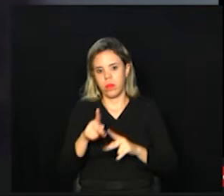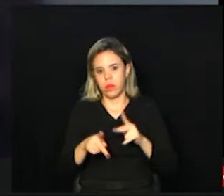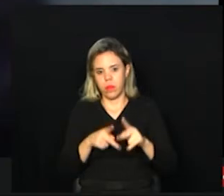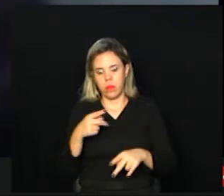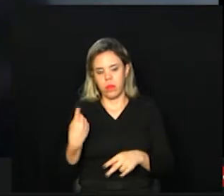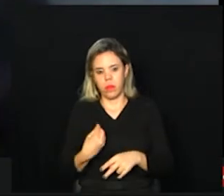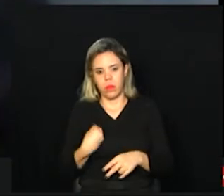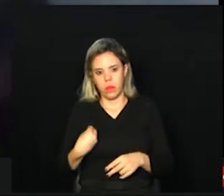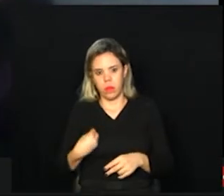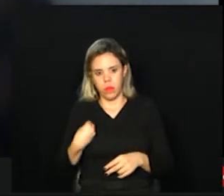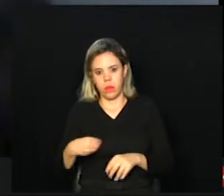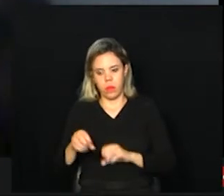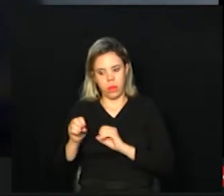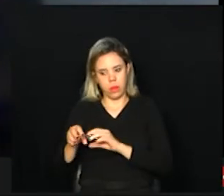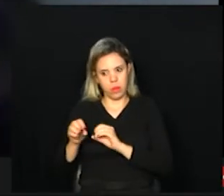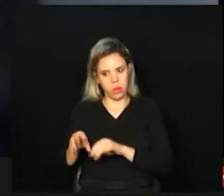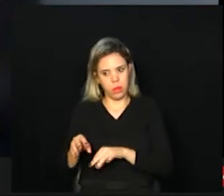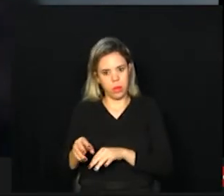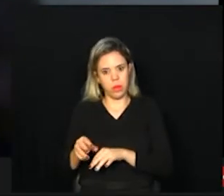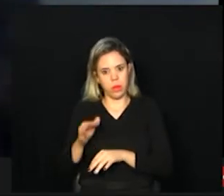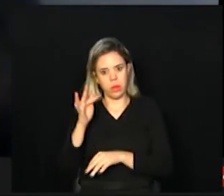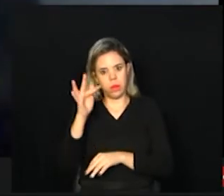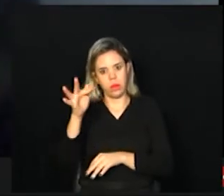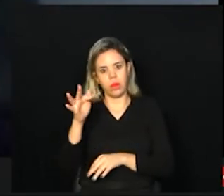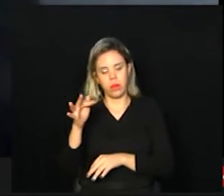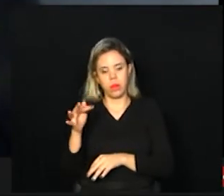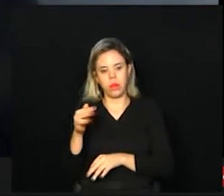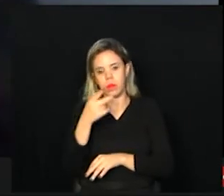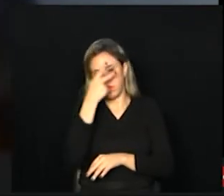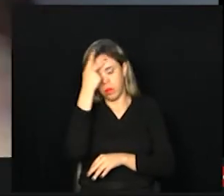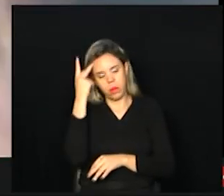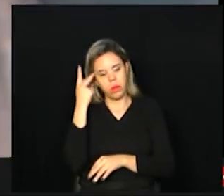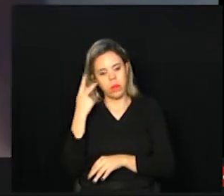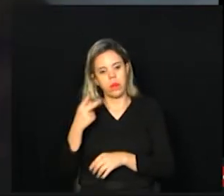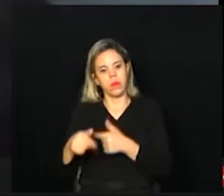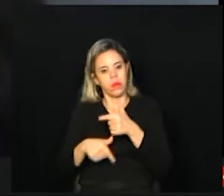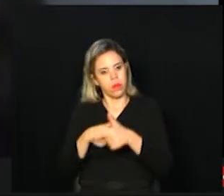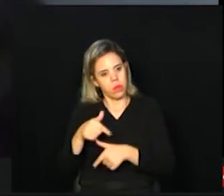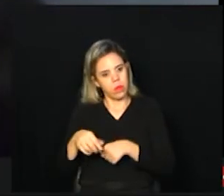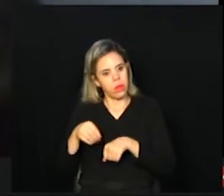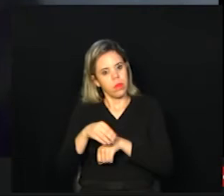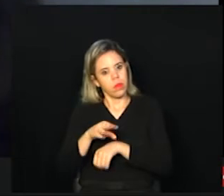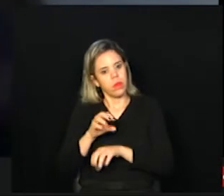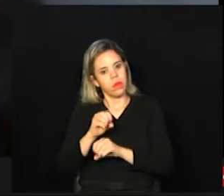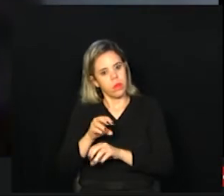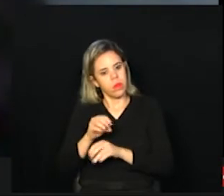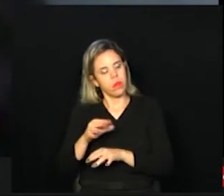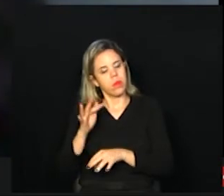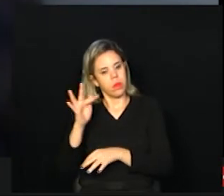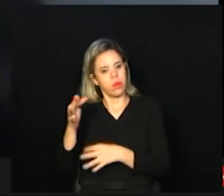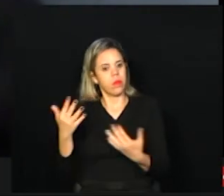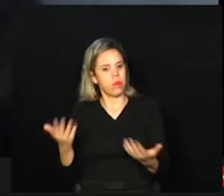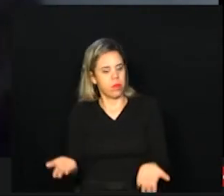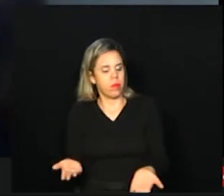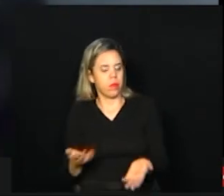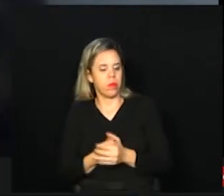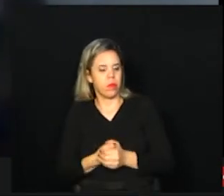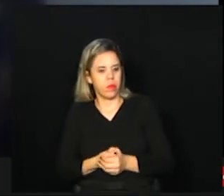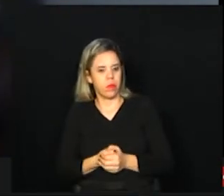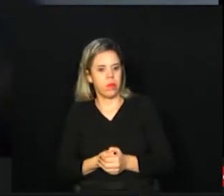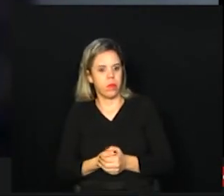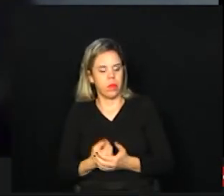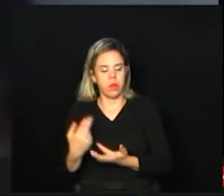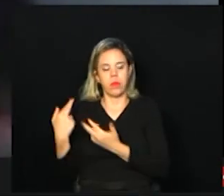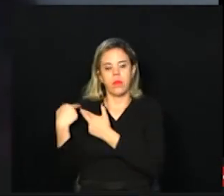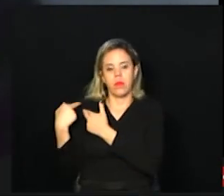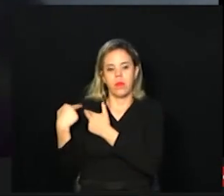estamos educando para o futuro, e pessoas que nós estamos trabalhando para o futuro, né? Elas são